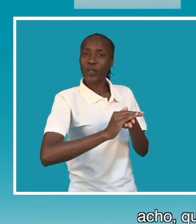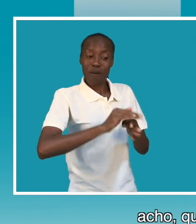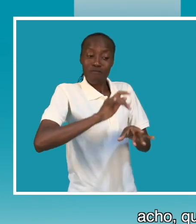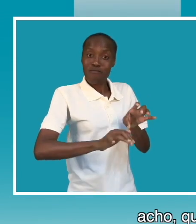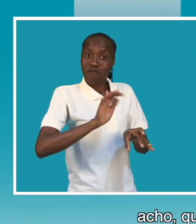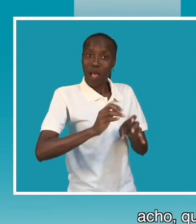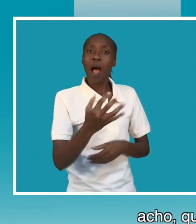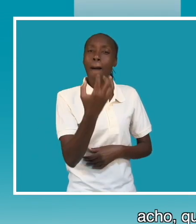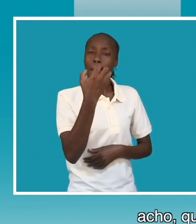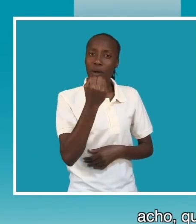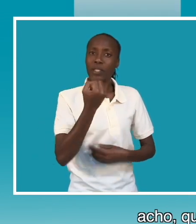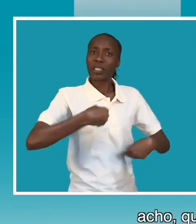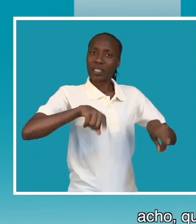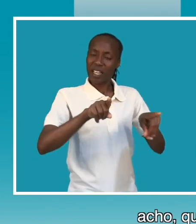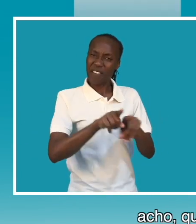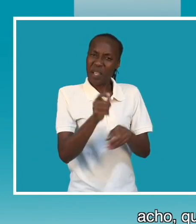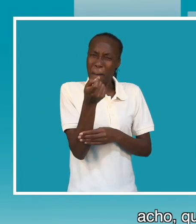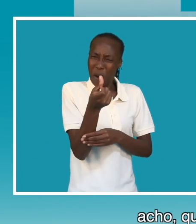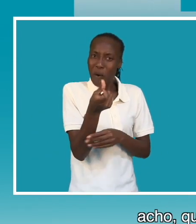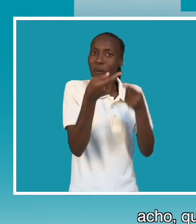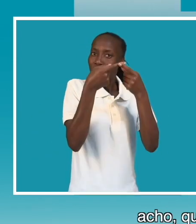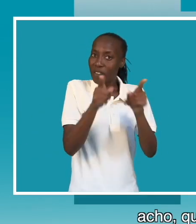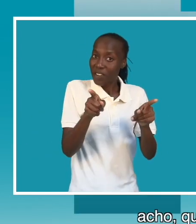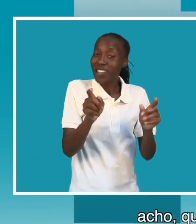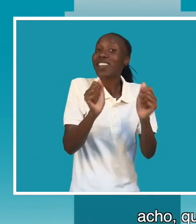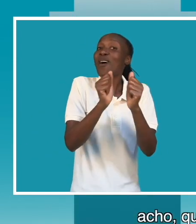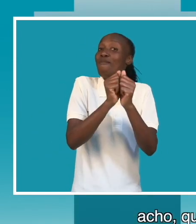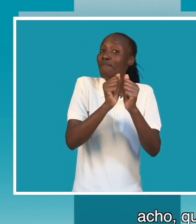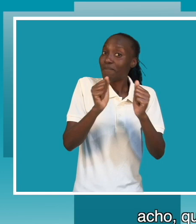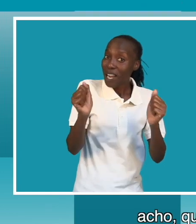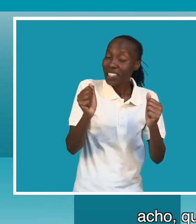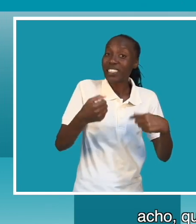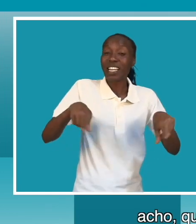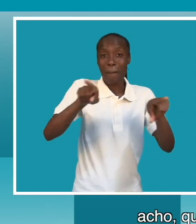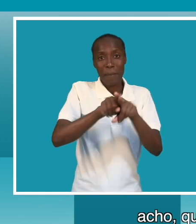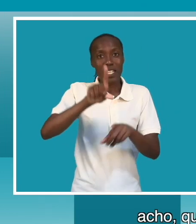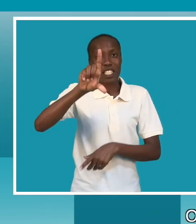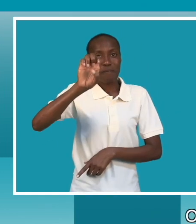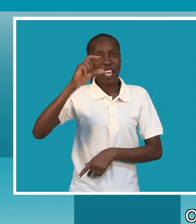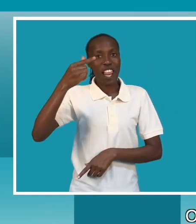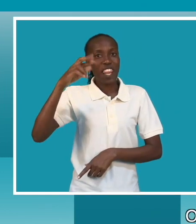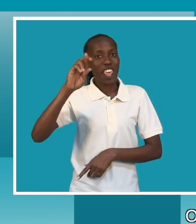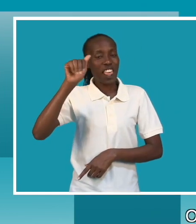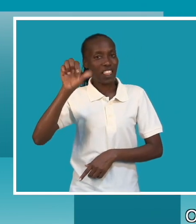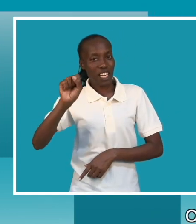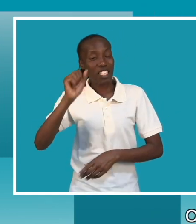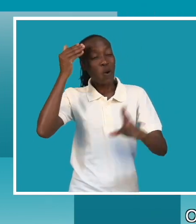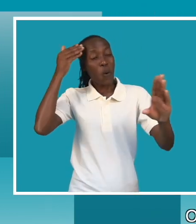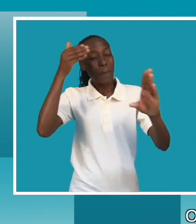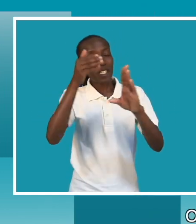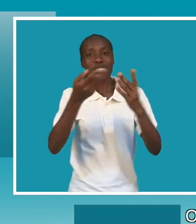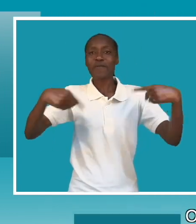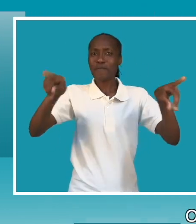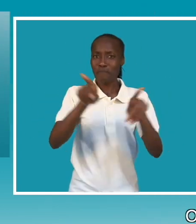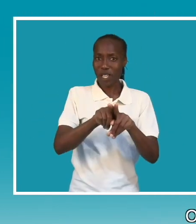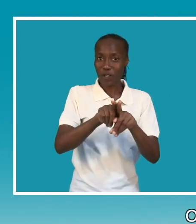que talvez pode ser essa pequena diferença, mas as letras são as mesmas. O objetivo é o mesmo